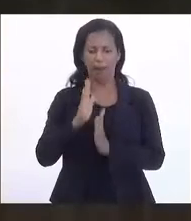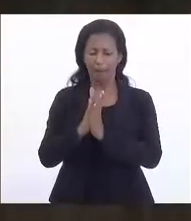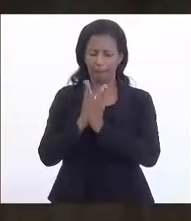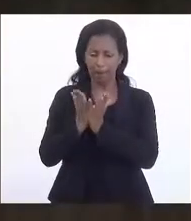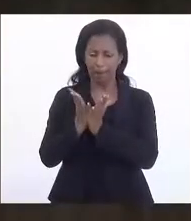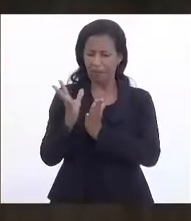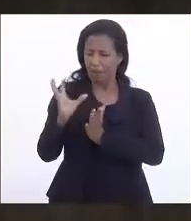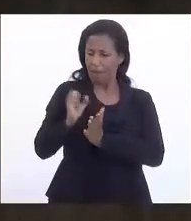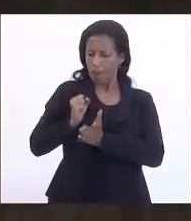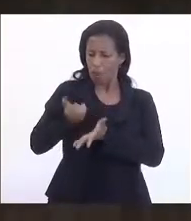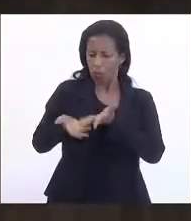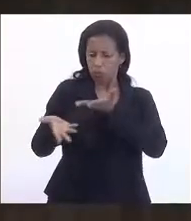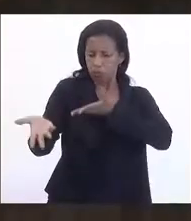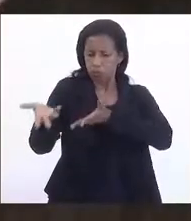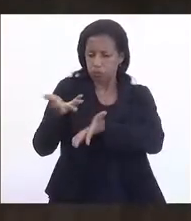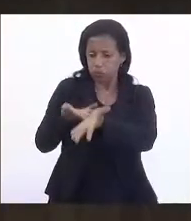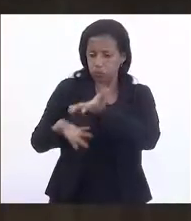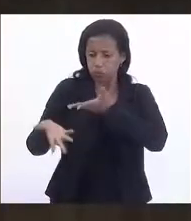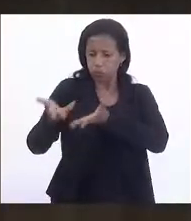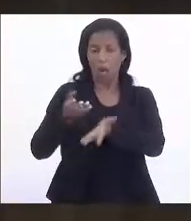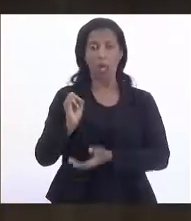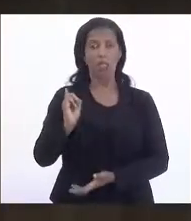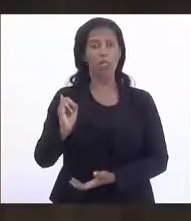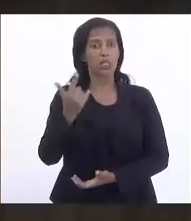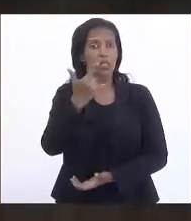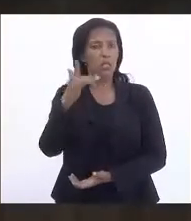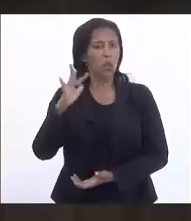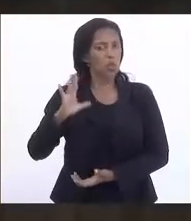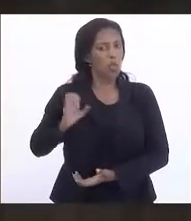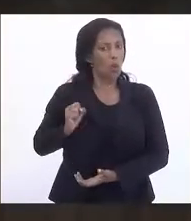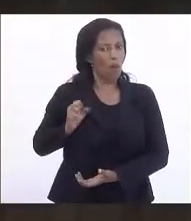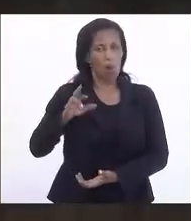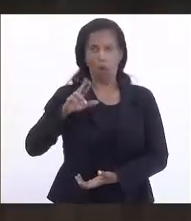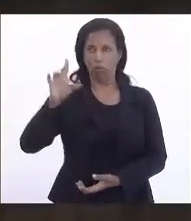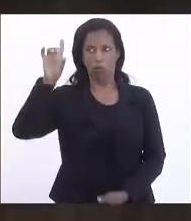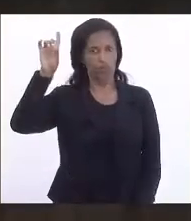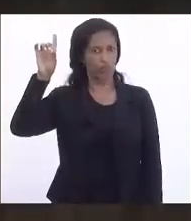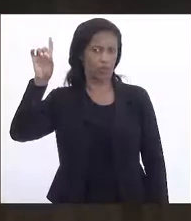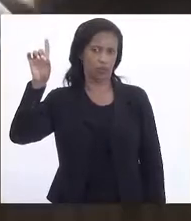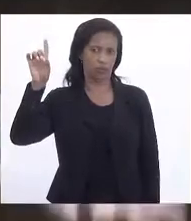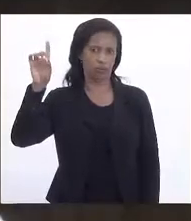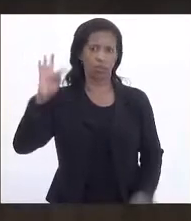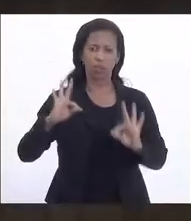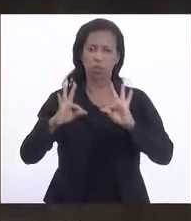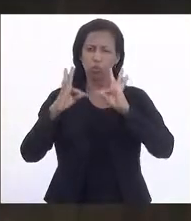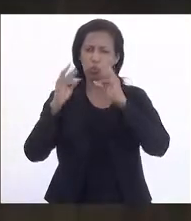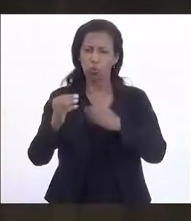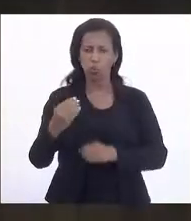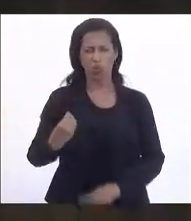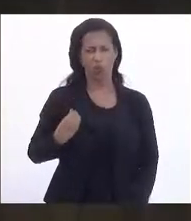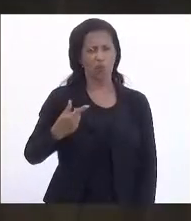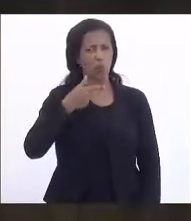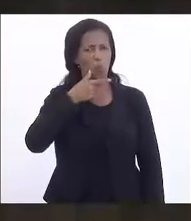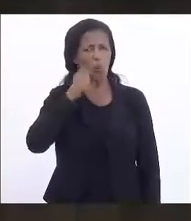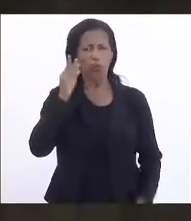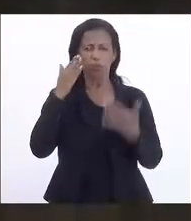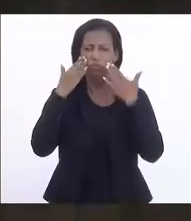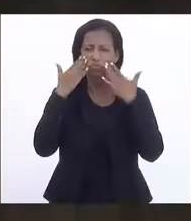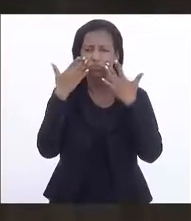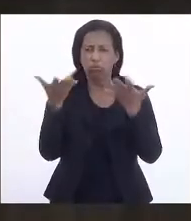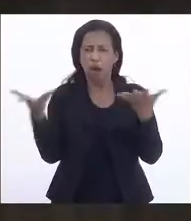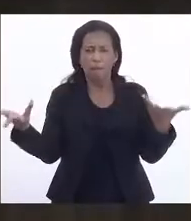se não for com amor, não pode ser de Deus. Então, tudo aquilo que nós fizemos aqui ontem, foi uma expressão